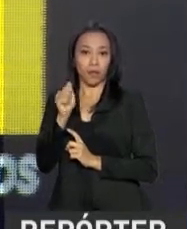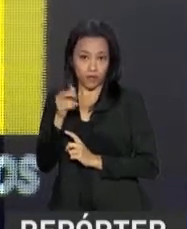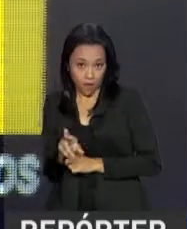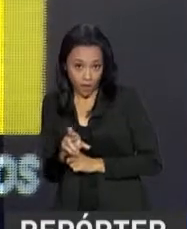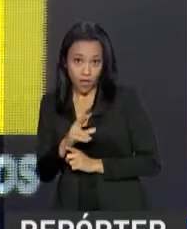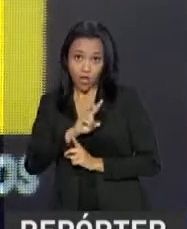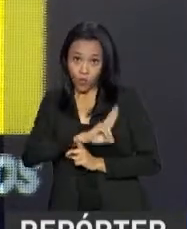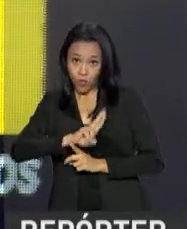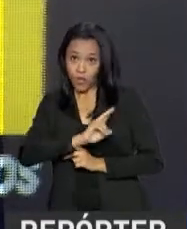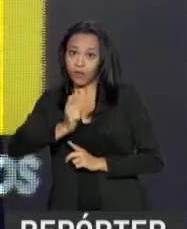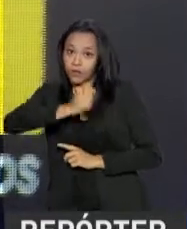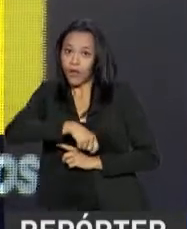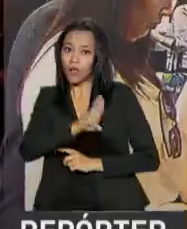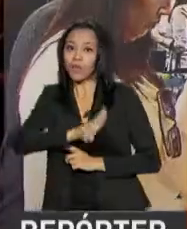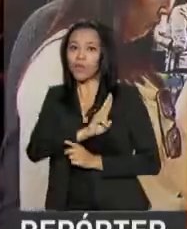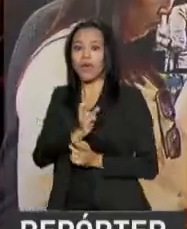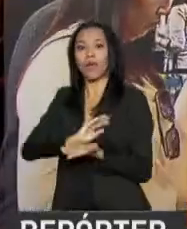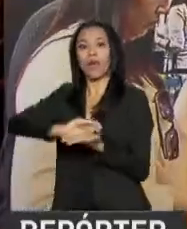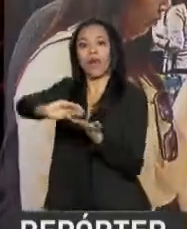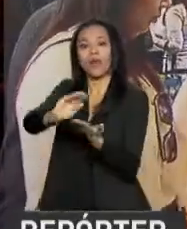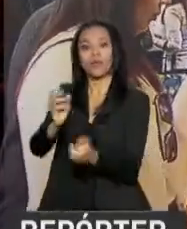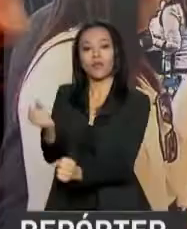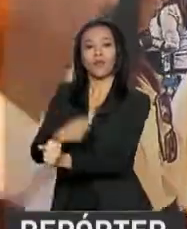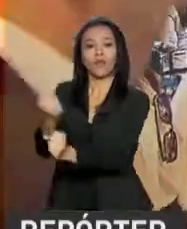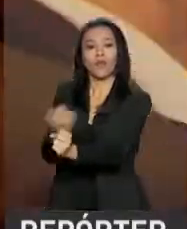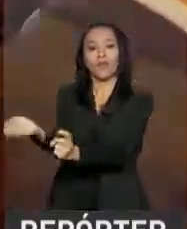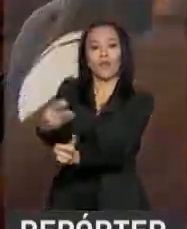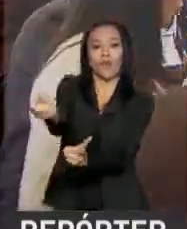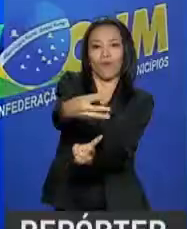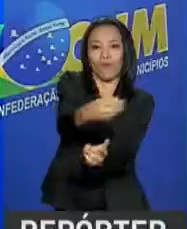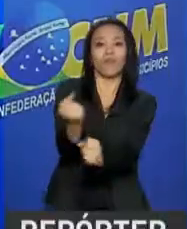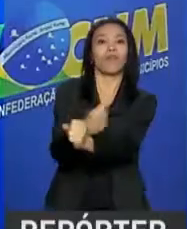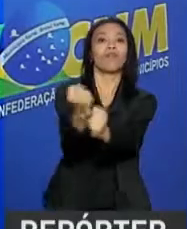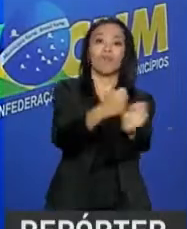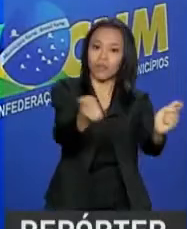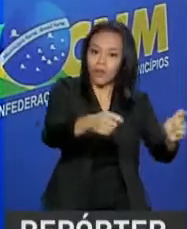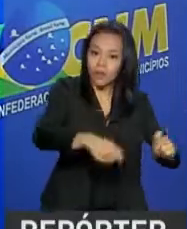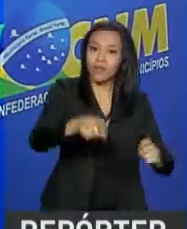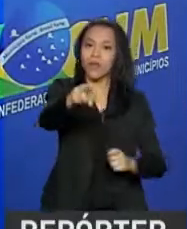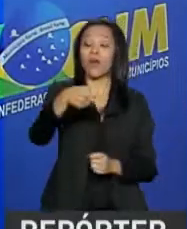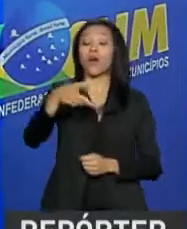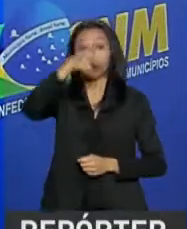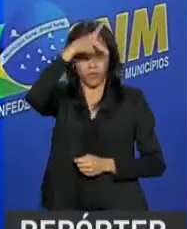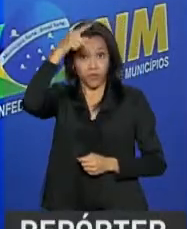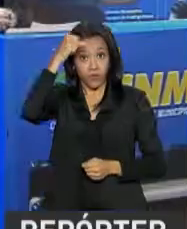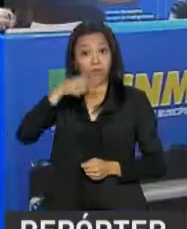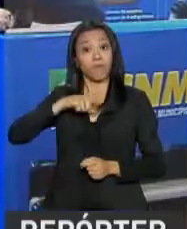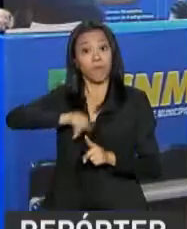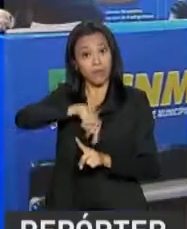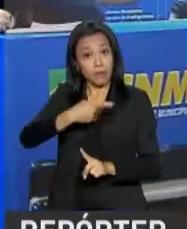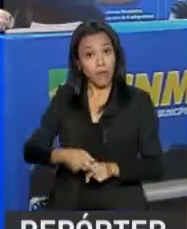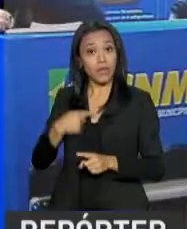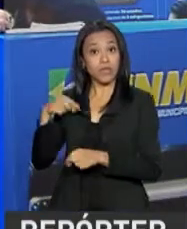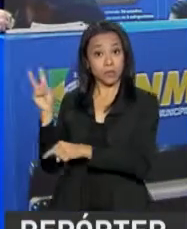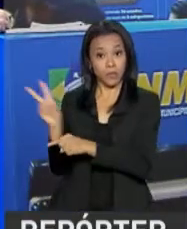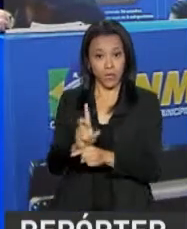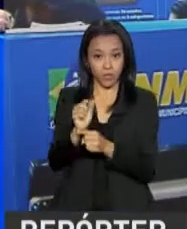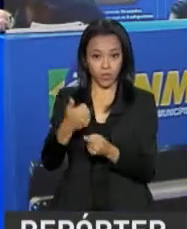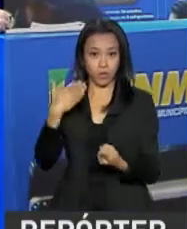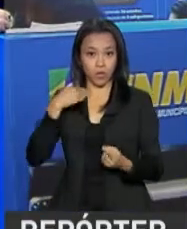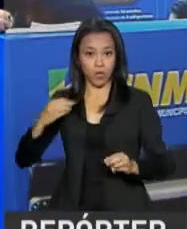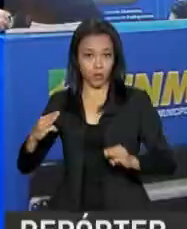poderão ser finalizadas os prefeitos vão contar ainda com mais linhas de crédito do banco do brasil